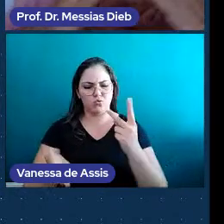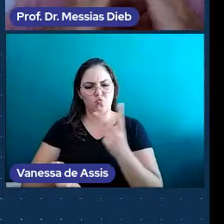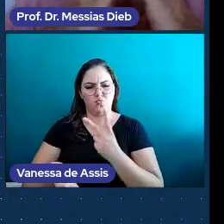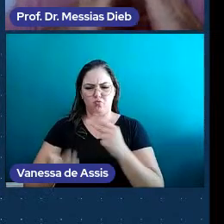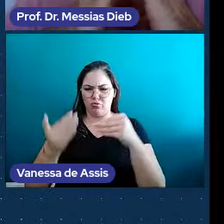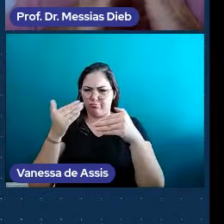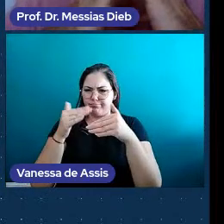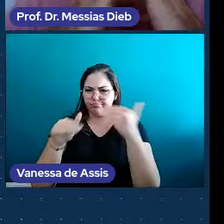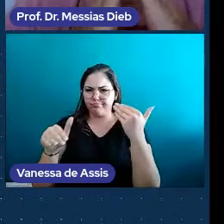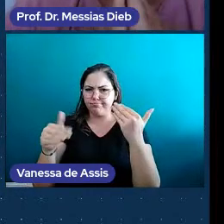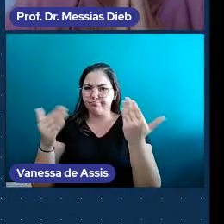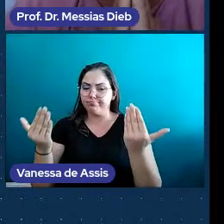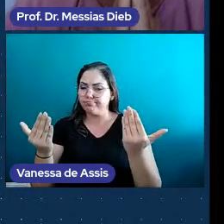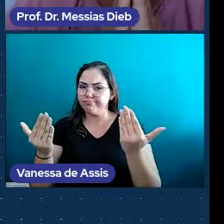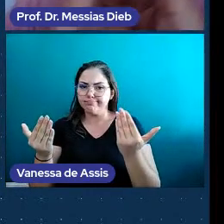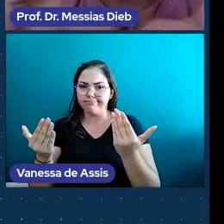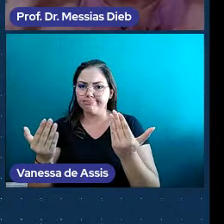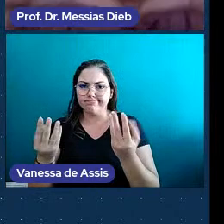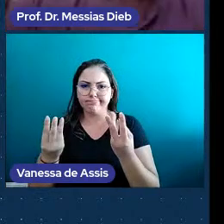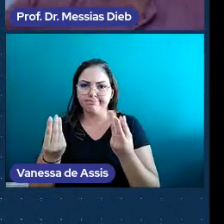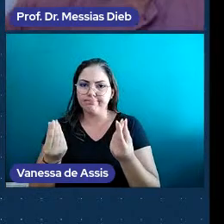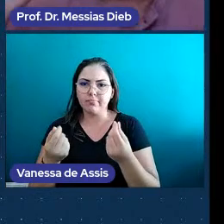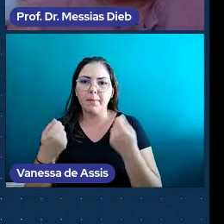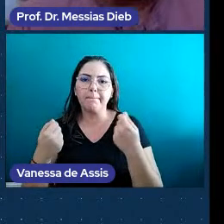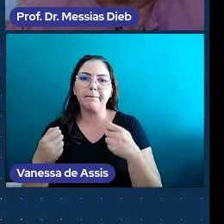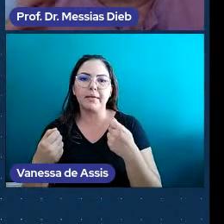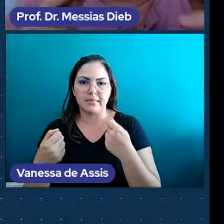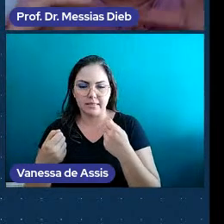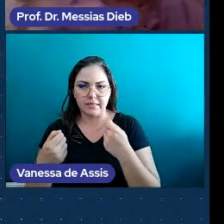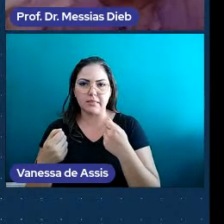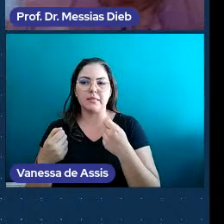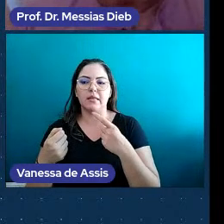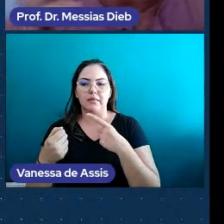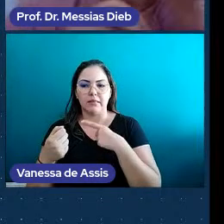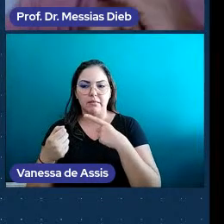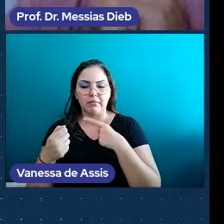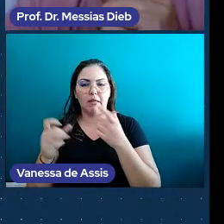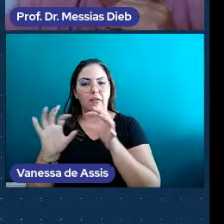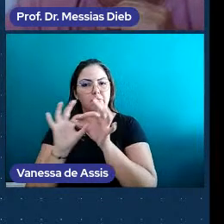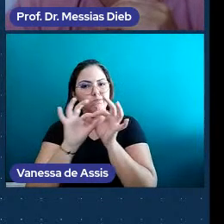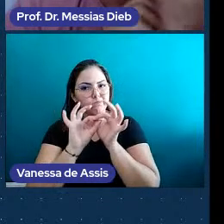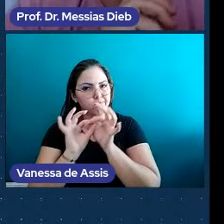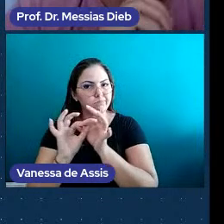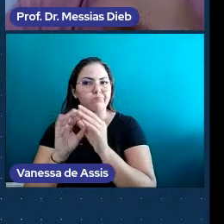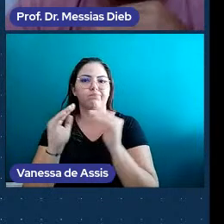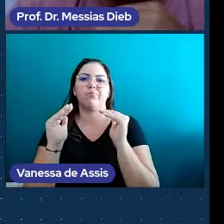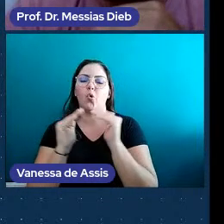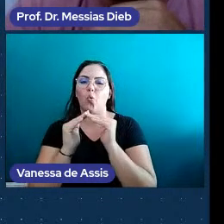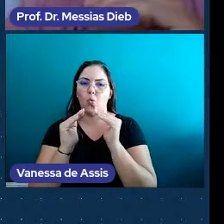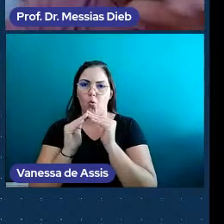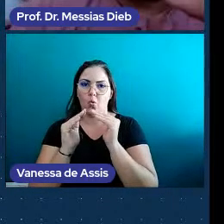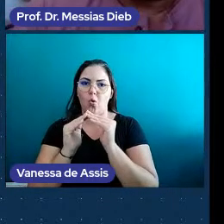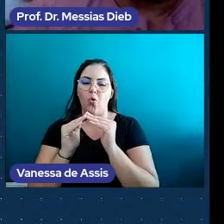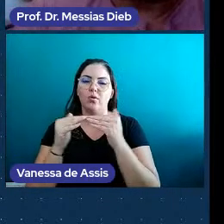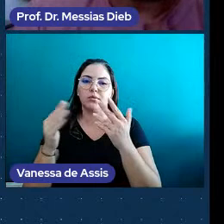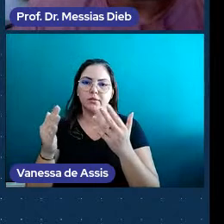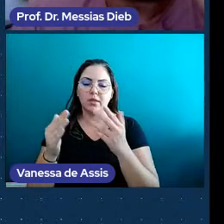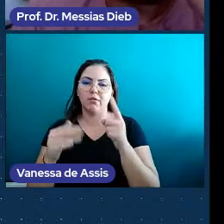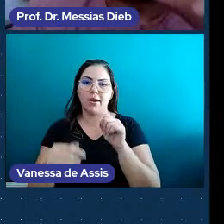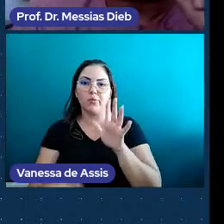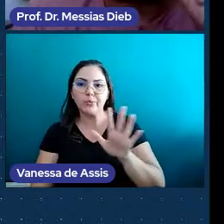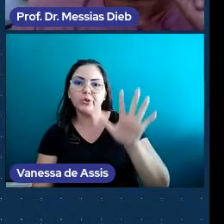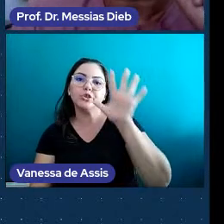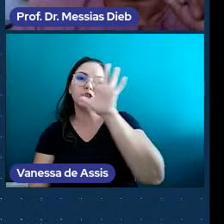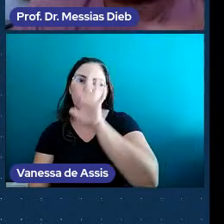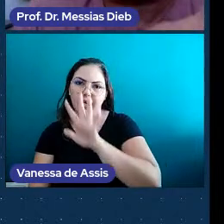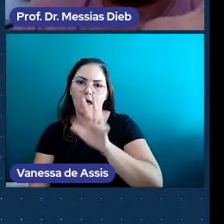diálogo ele existe. Isso é uma coisa ampla, macro, da relação teoria-metodologia. Mas existem